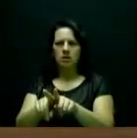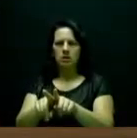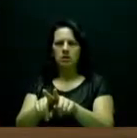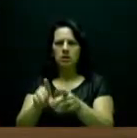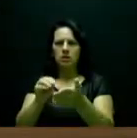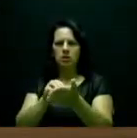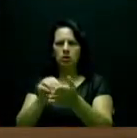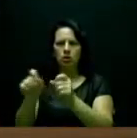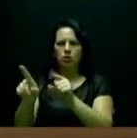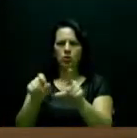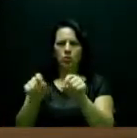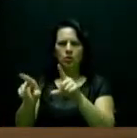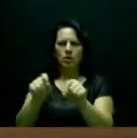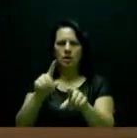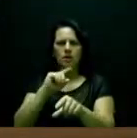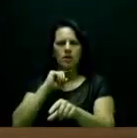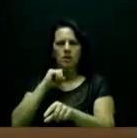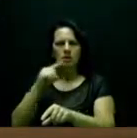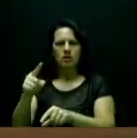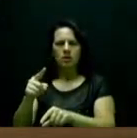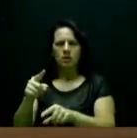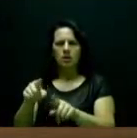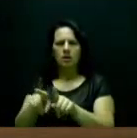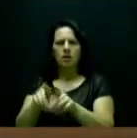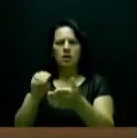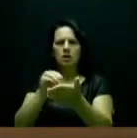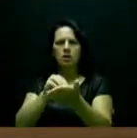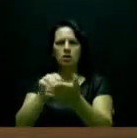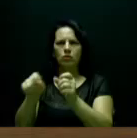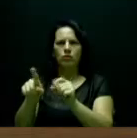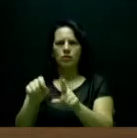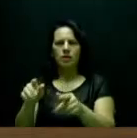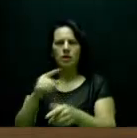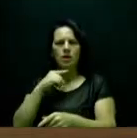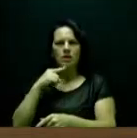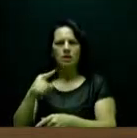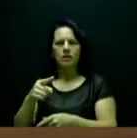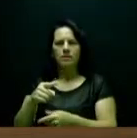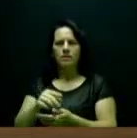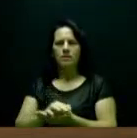sem ataques pessoais, sem ofensas,